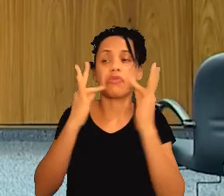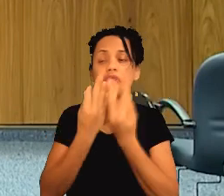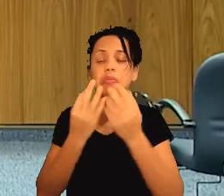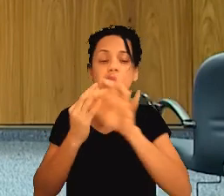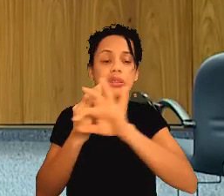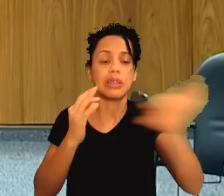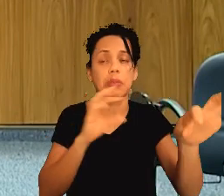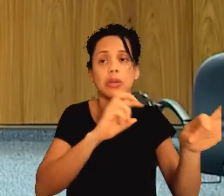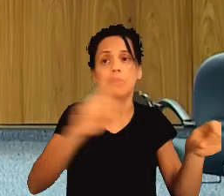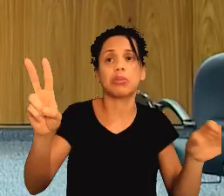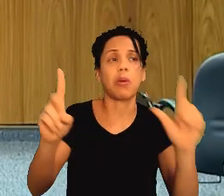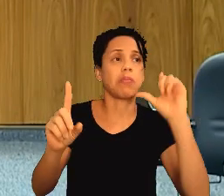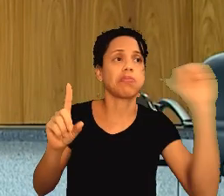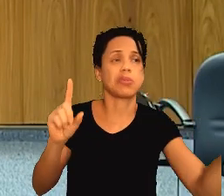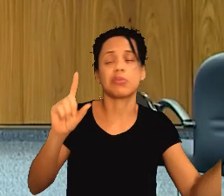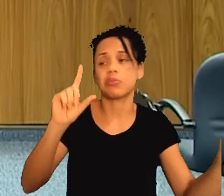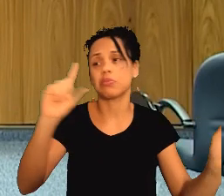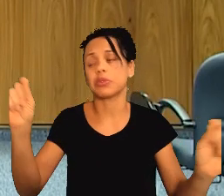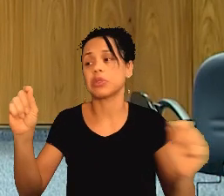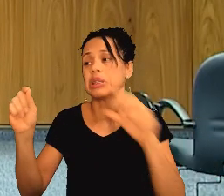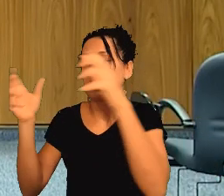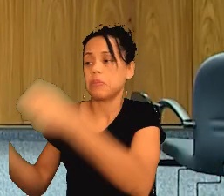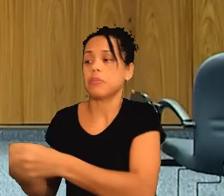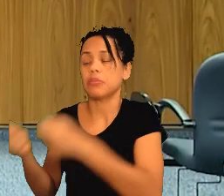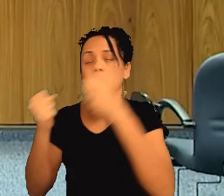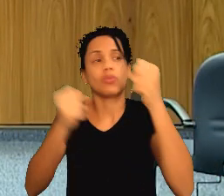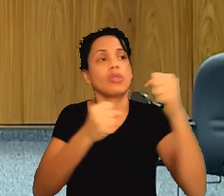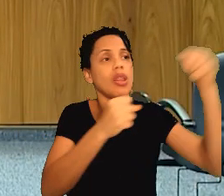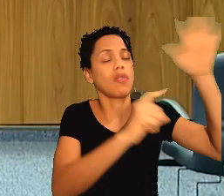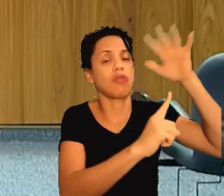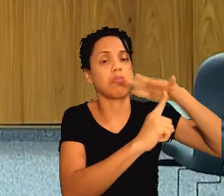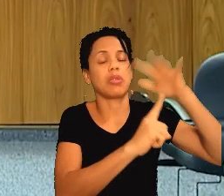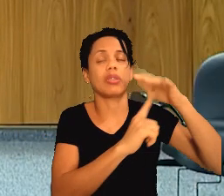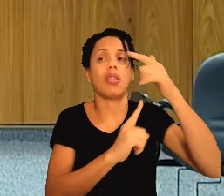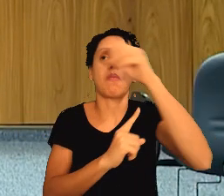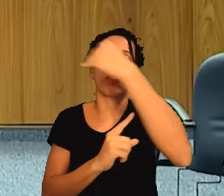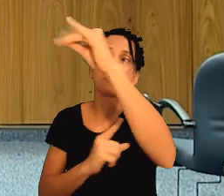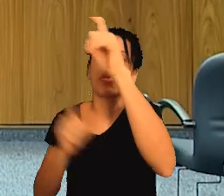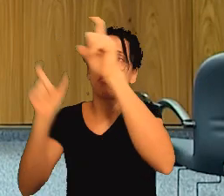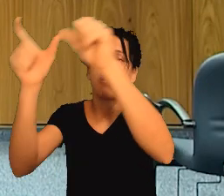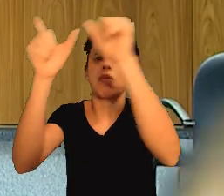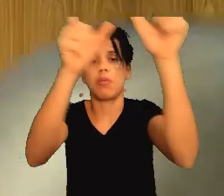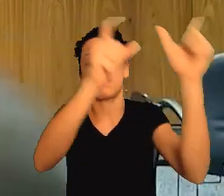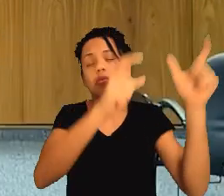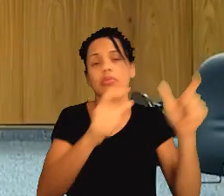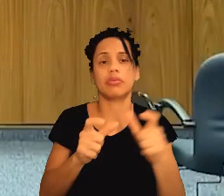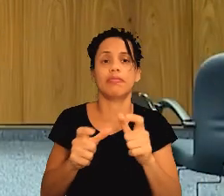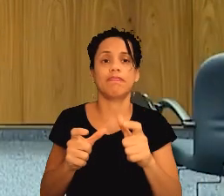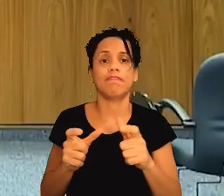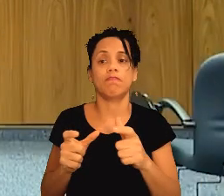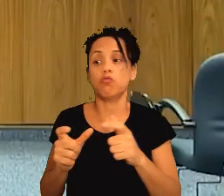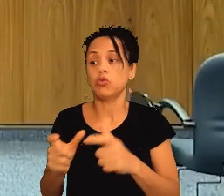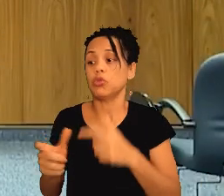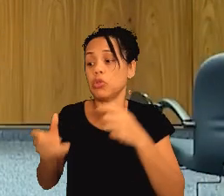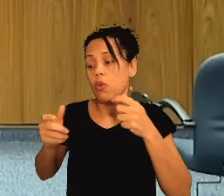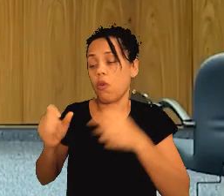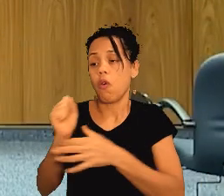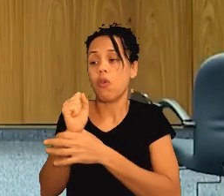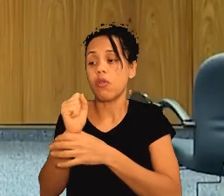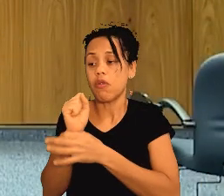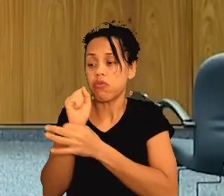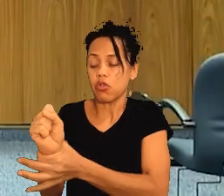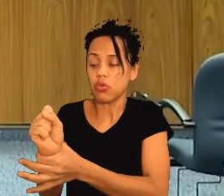se perderam, foram de um lado para outro, foram levados para o Paraná. Então, essa política de remoções forçadas, para além